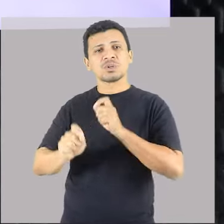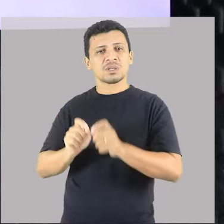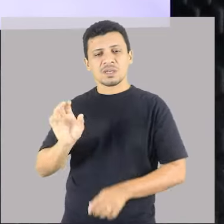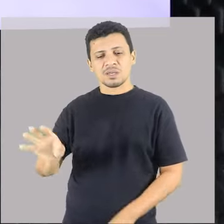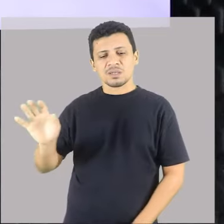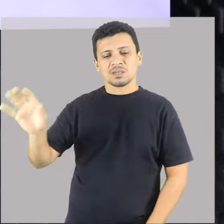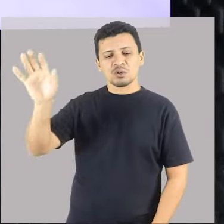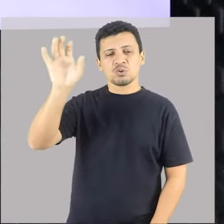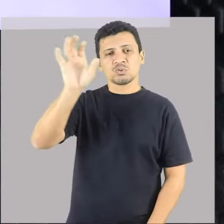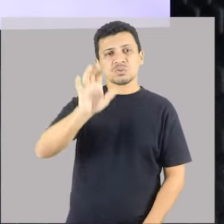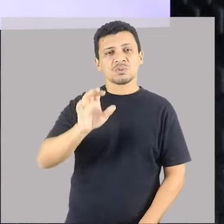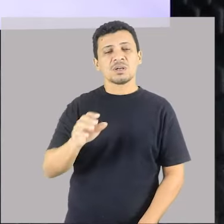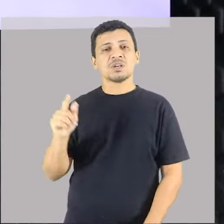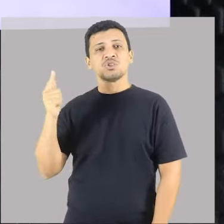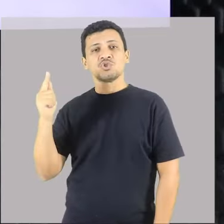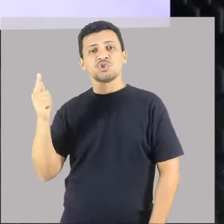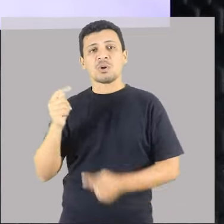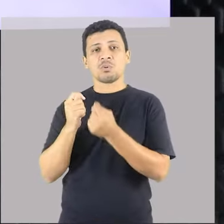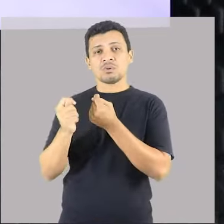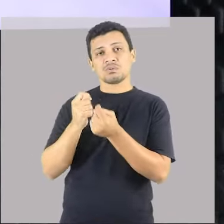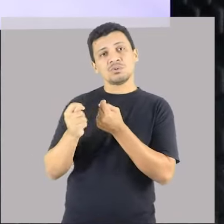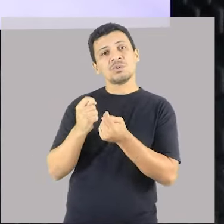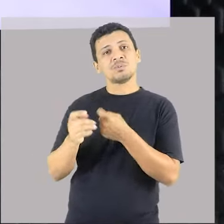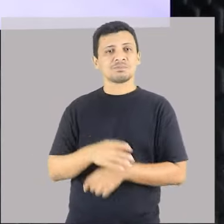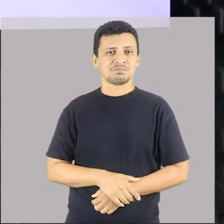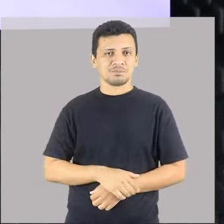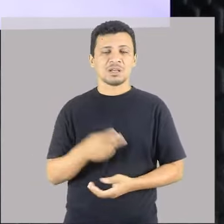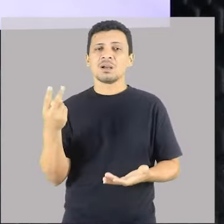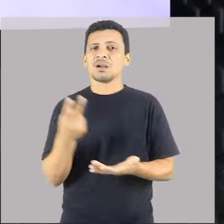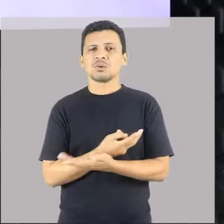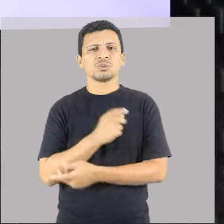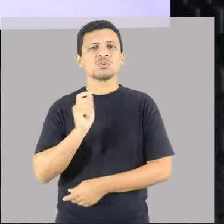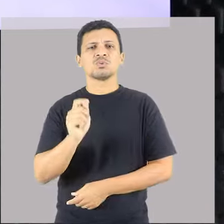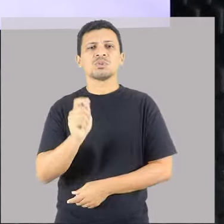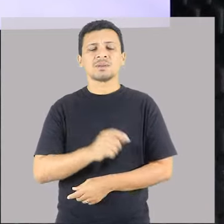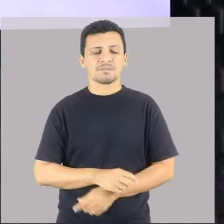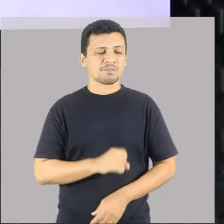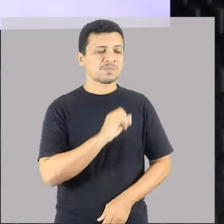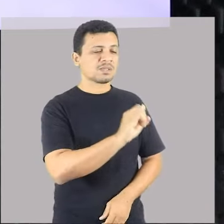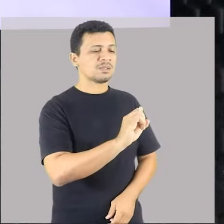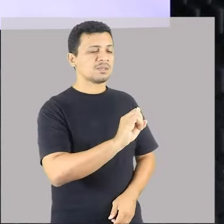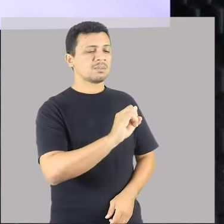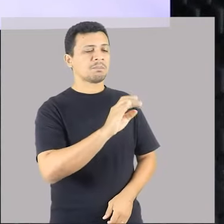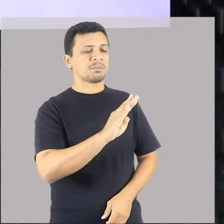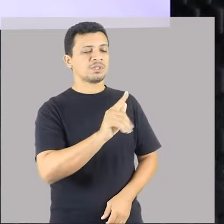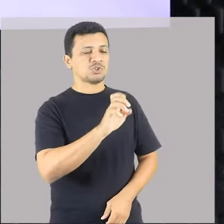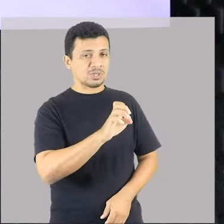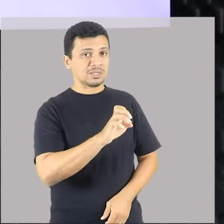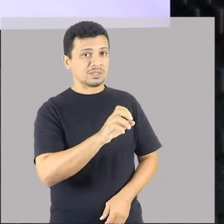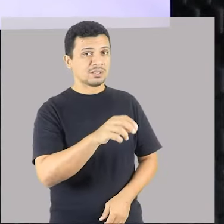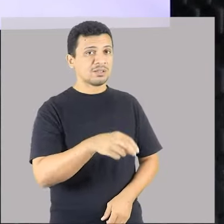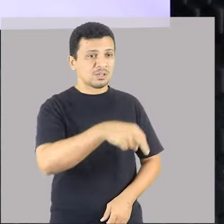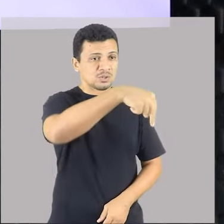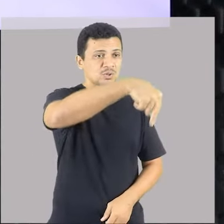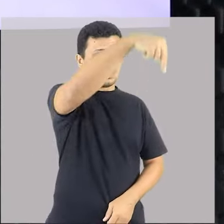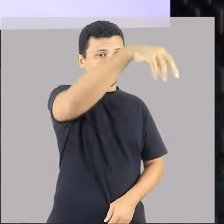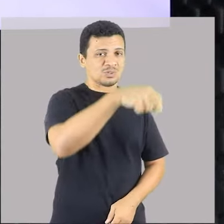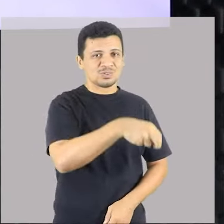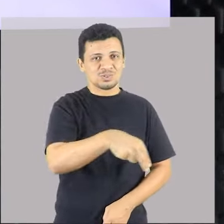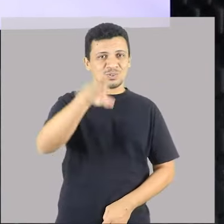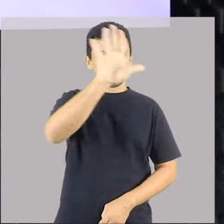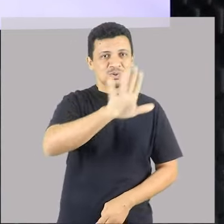regionalização geoeconômica o que que acontece na classificação do IBGE que divide o Brasil em norte nordeste centrooeste